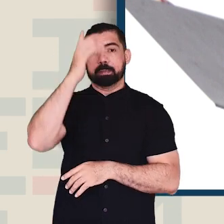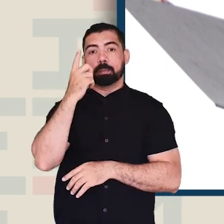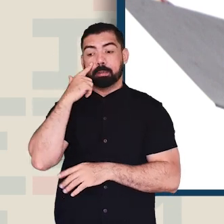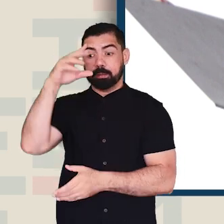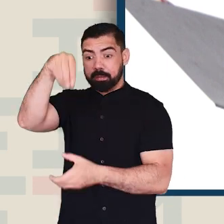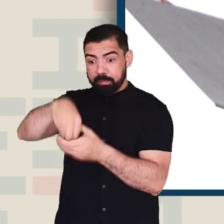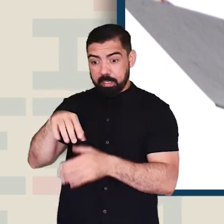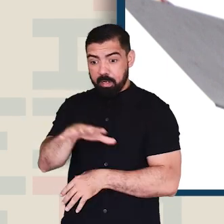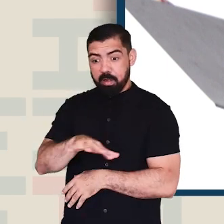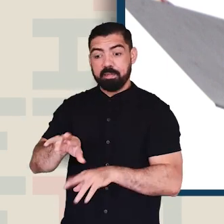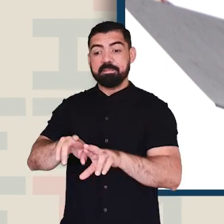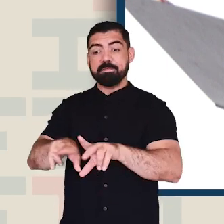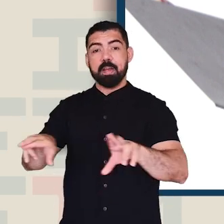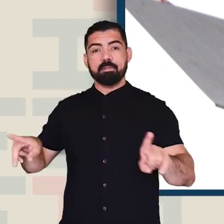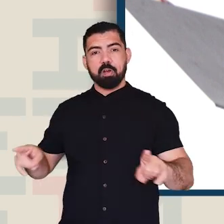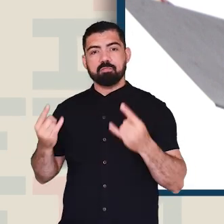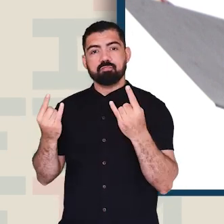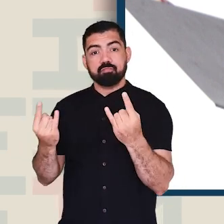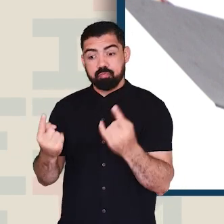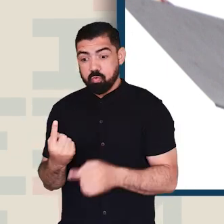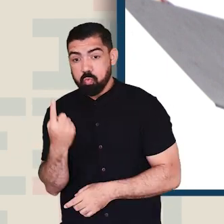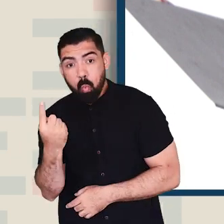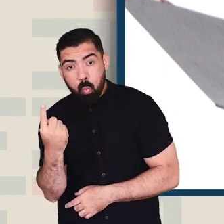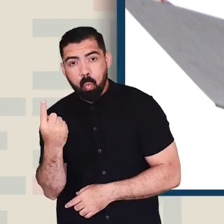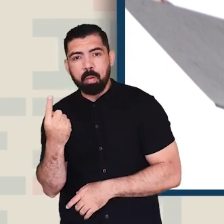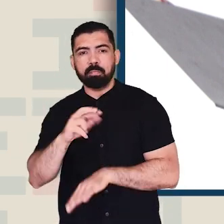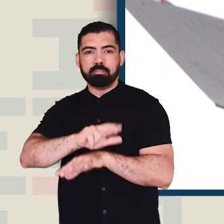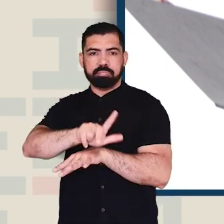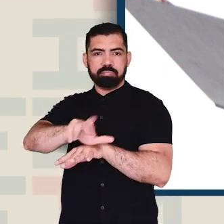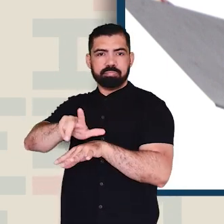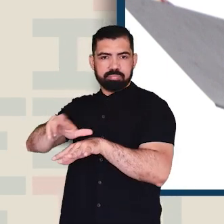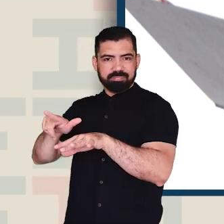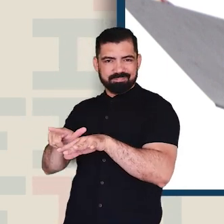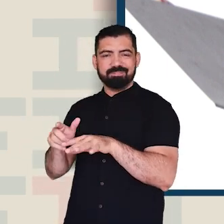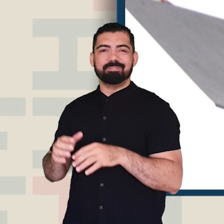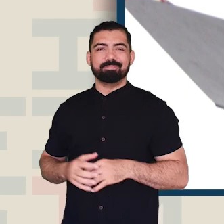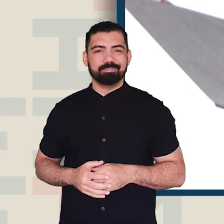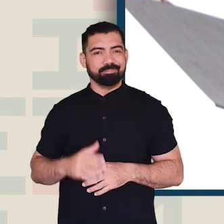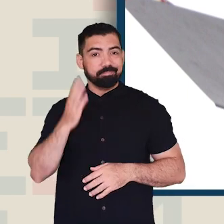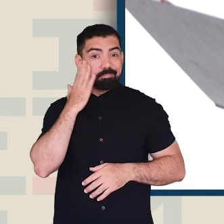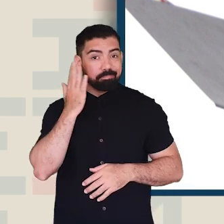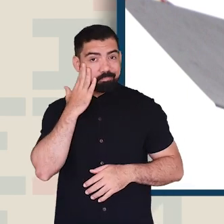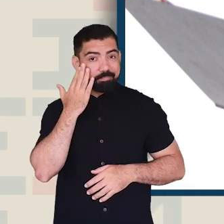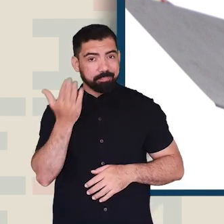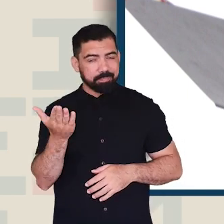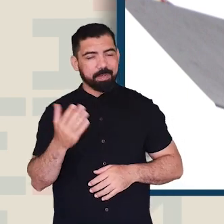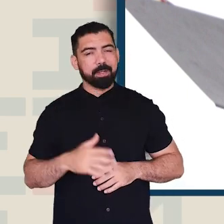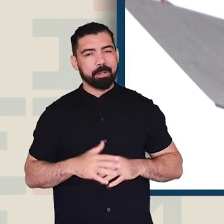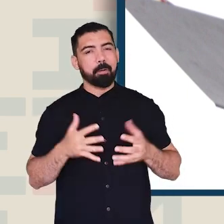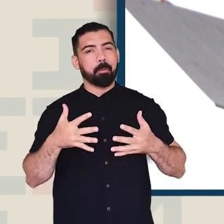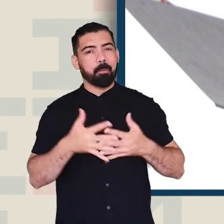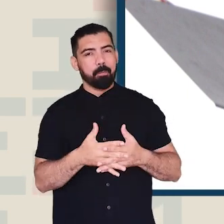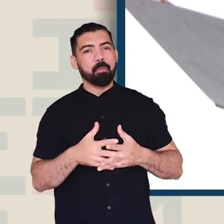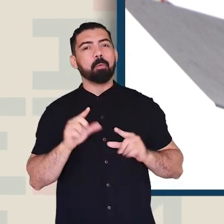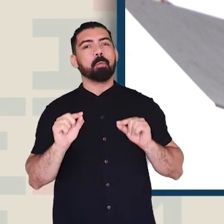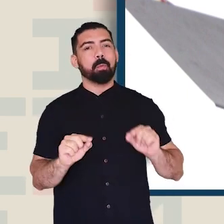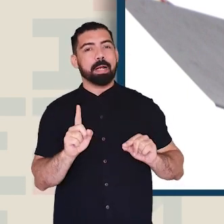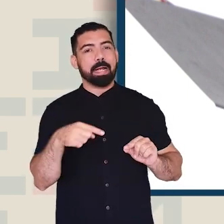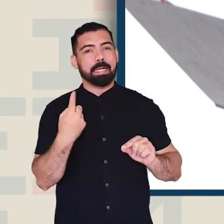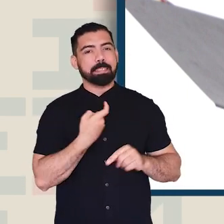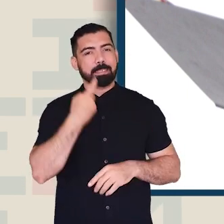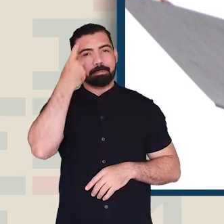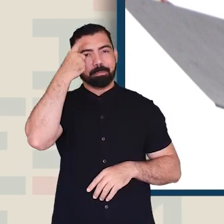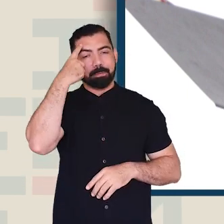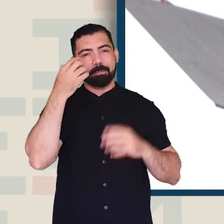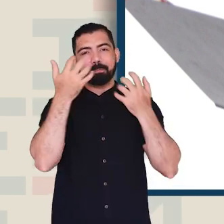dentro só de um estilo a gente já tem subestilos, né? Então, isso complica o jeito da gente